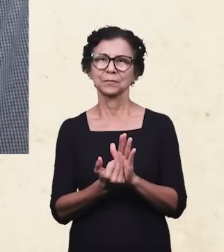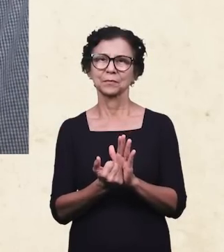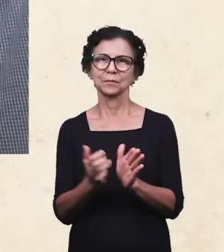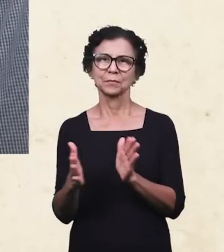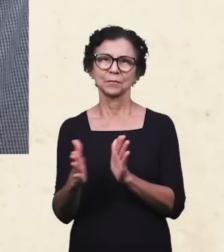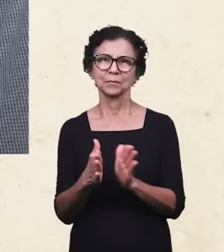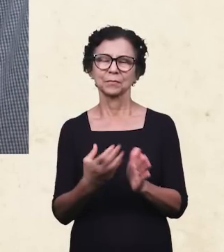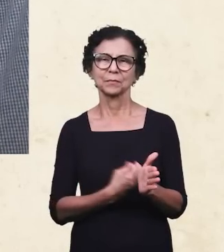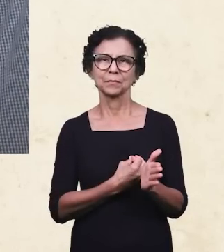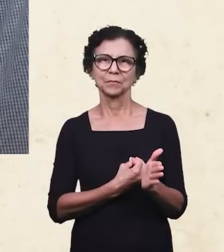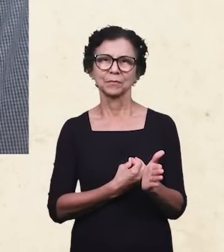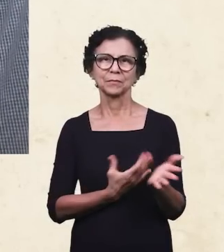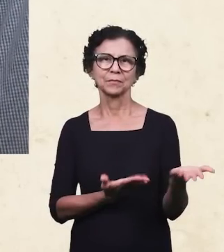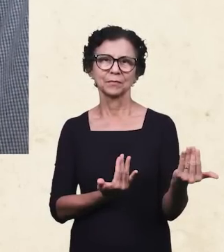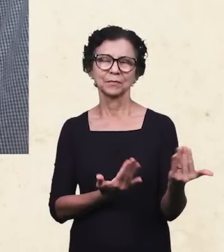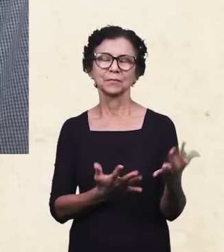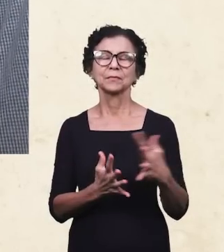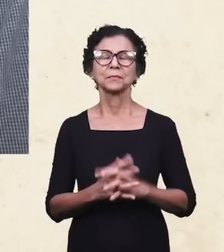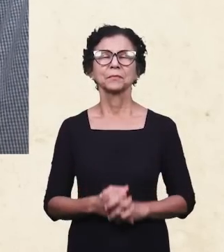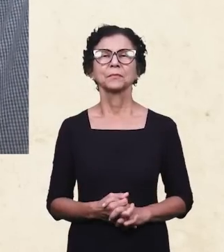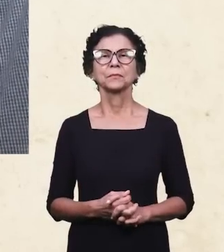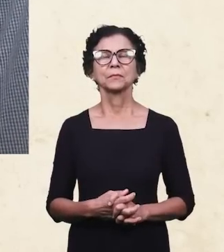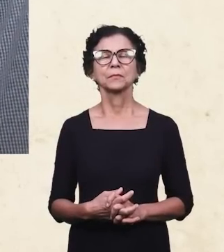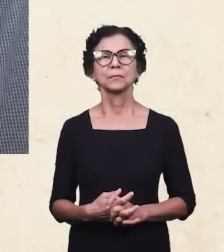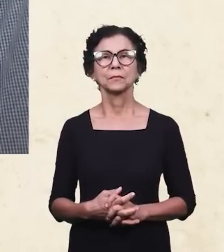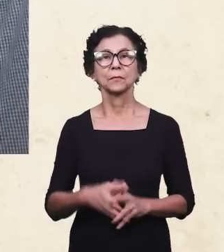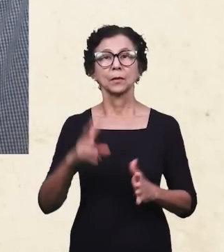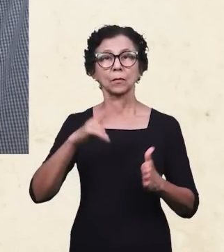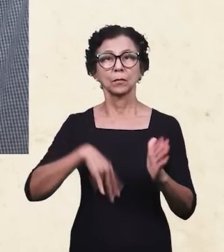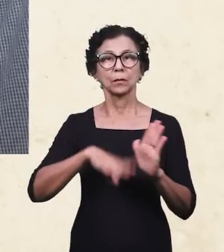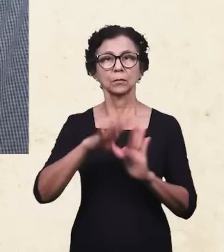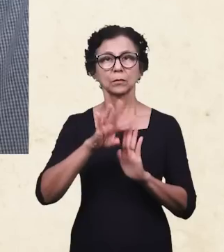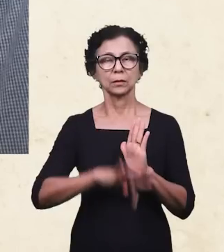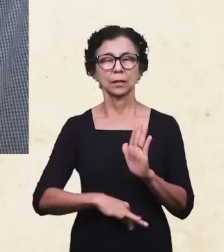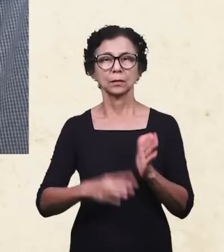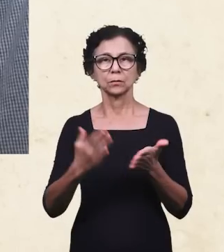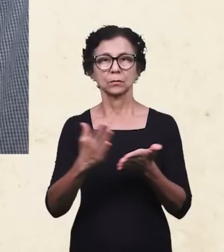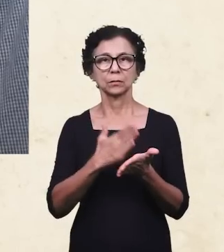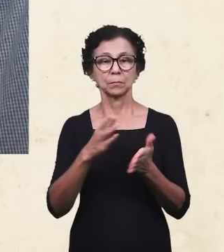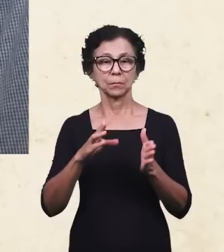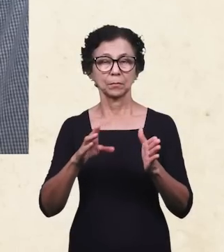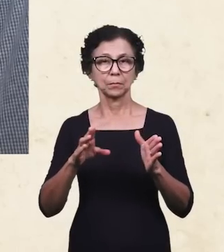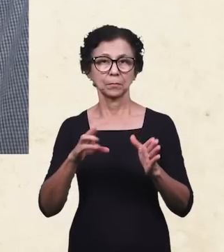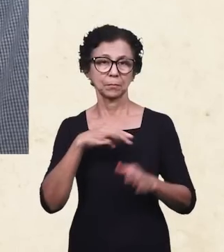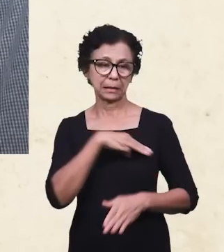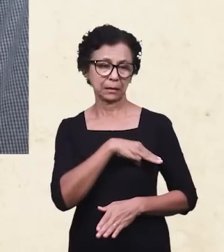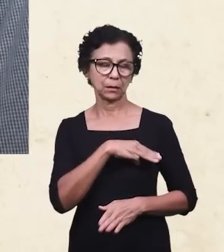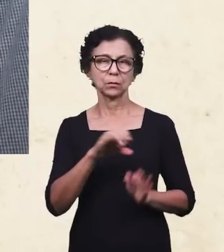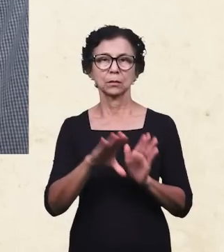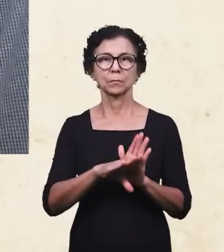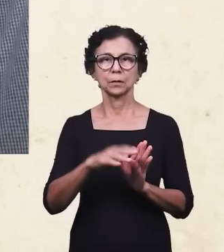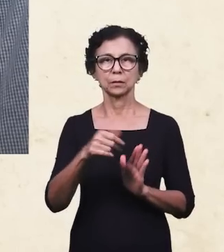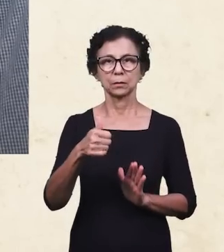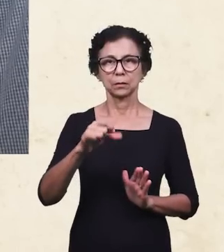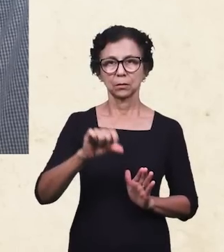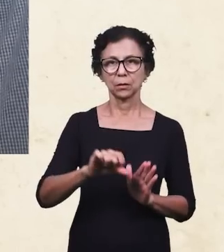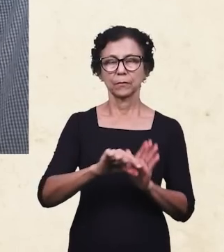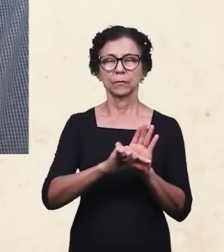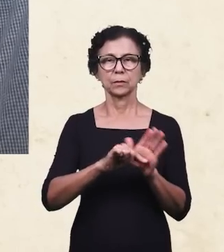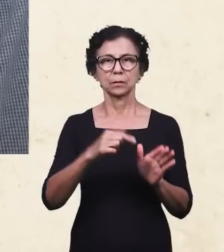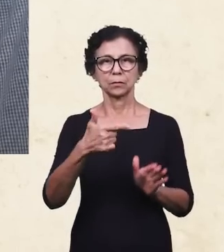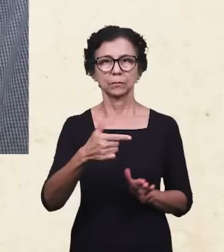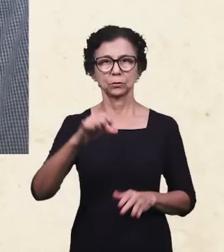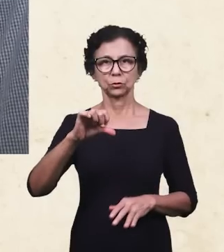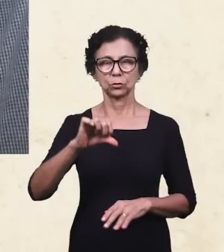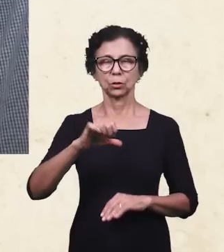Senhor. Gostaria de ler um texto que se encontra no Evangelho de Mateus, capítulo 19, versículo